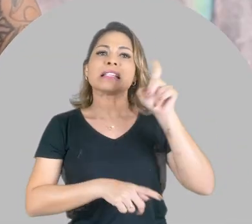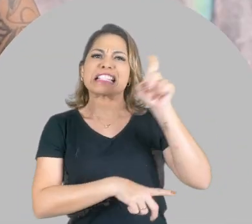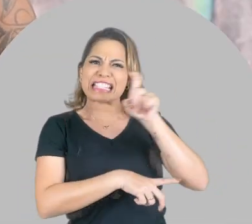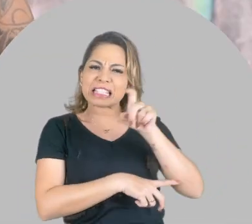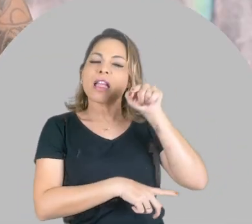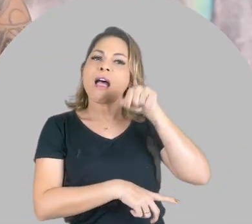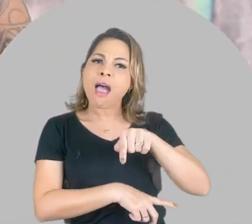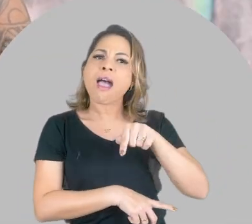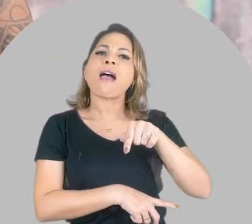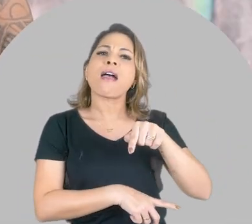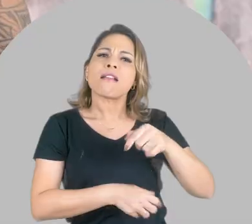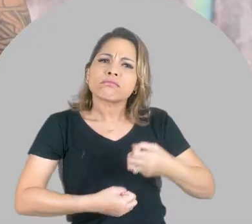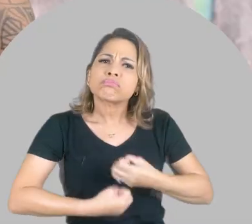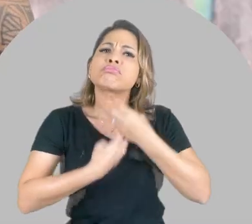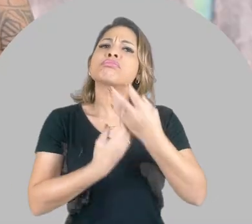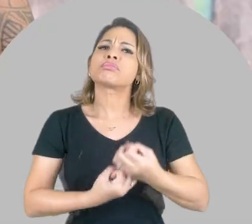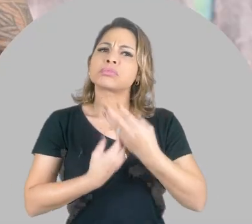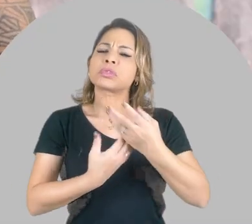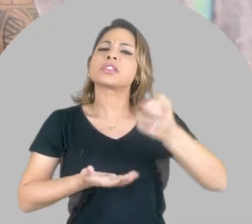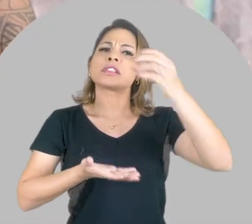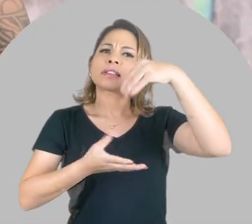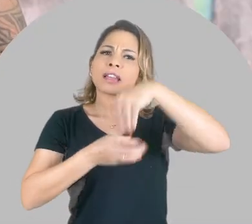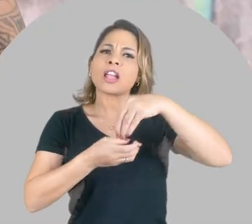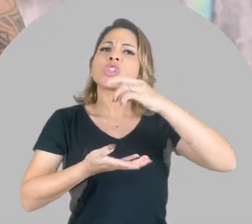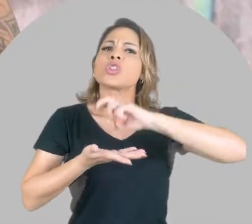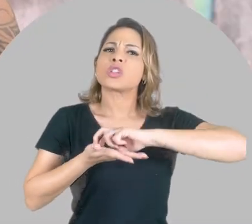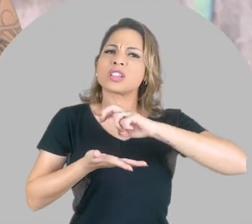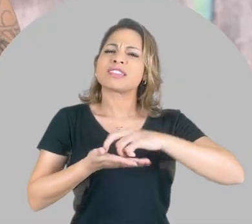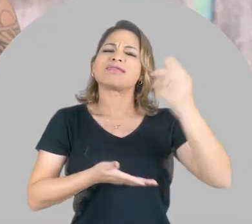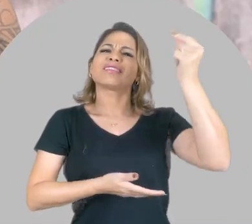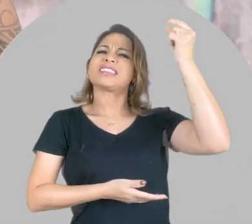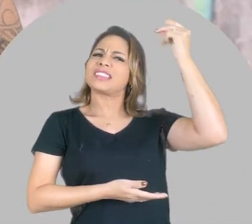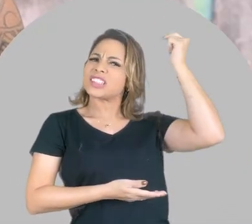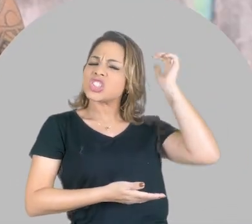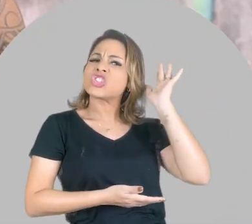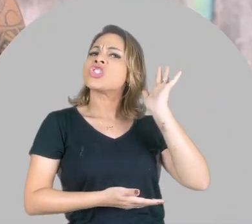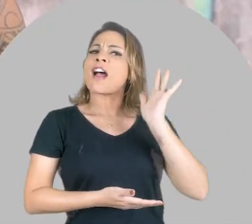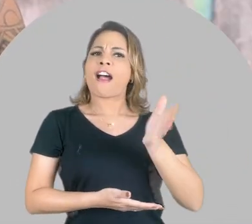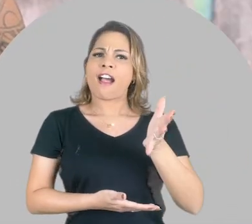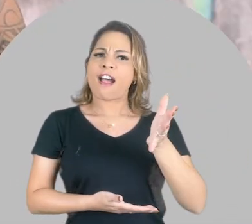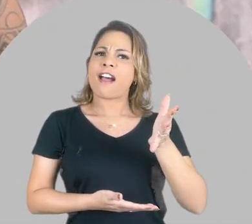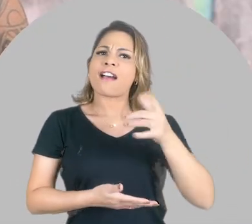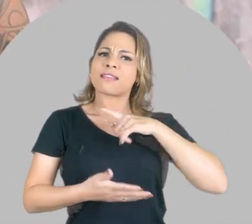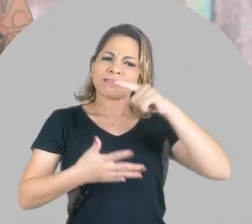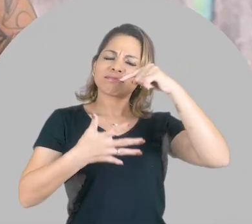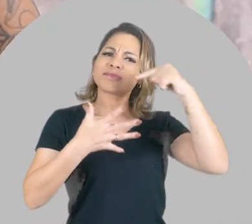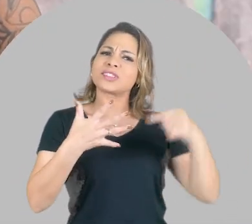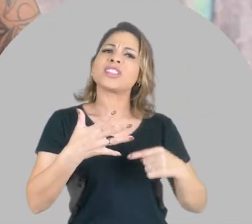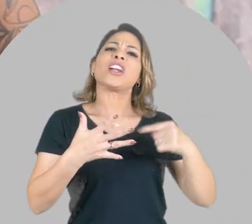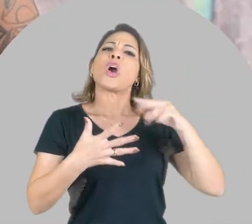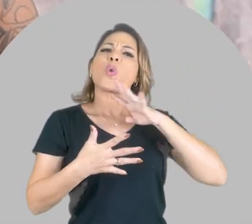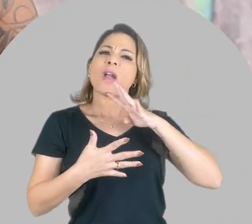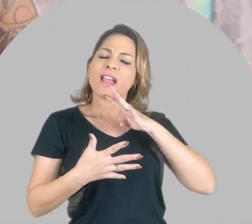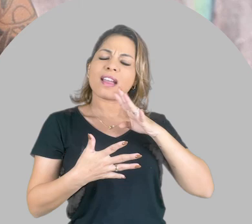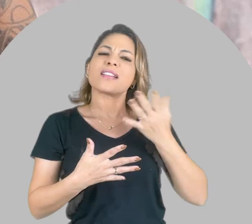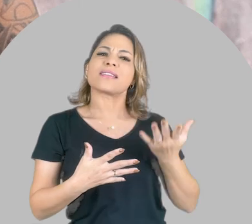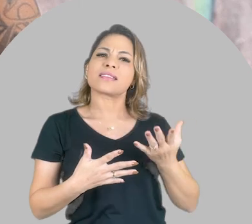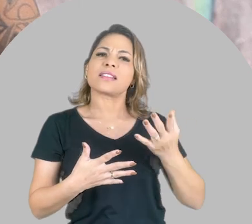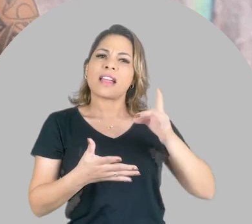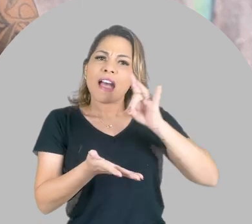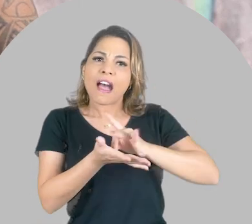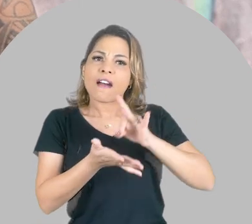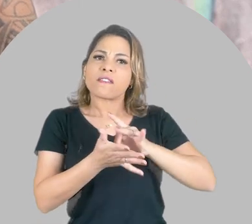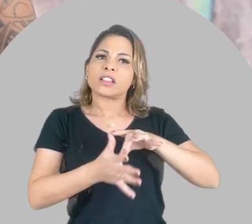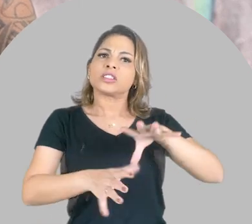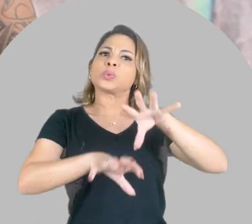O picho, né? O picho é uma expressão do hip hop, mano. Muito mais antiga, inclusive, do que alguns elementos que a gente conhece. Que